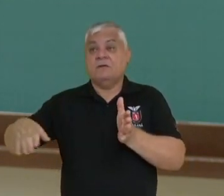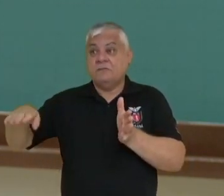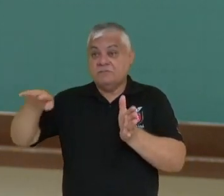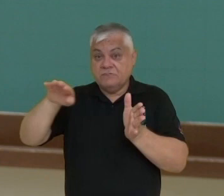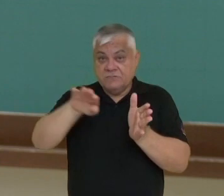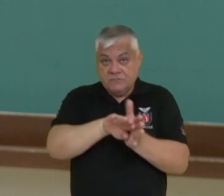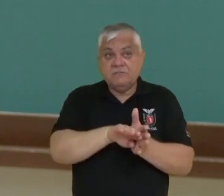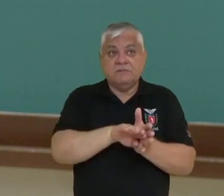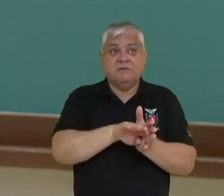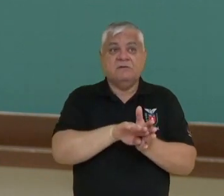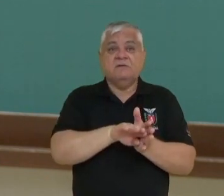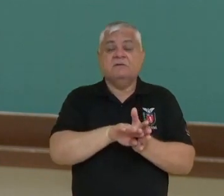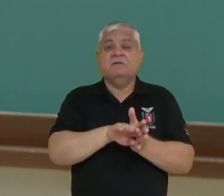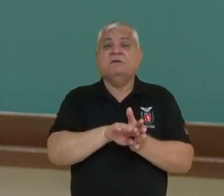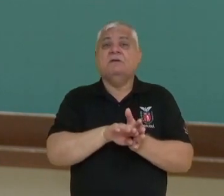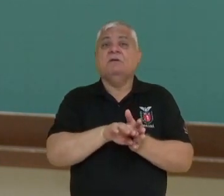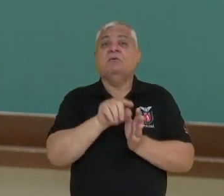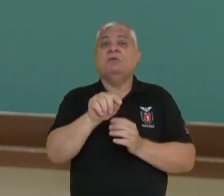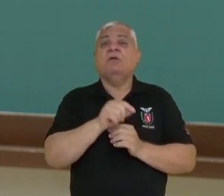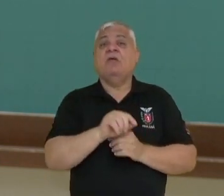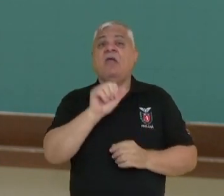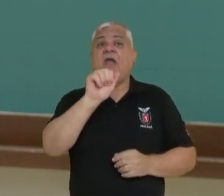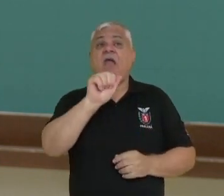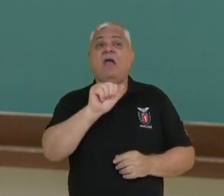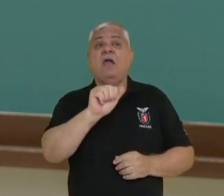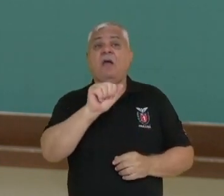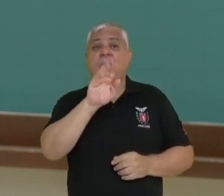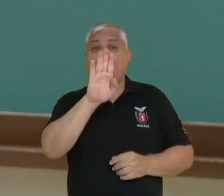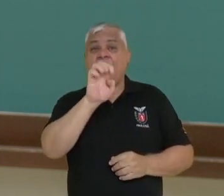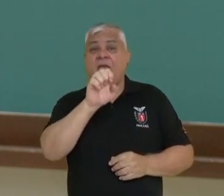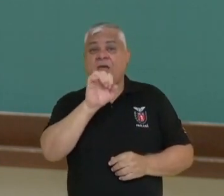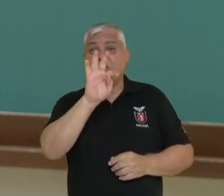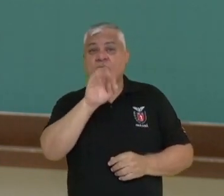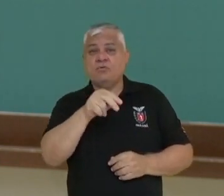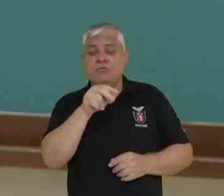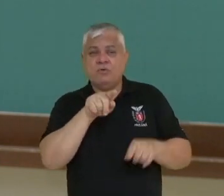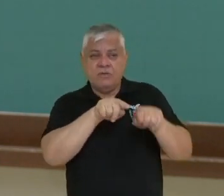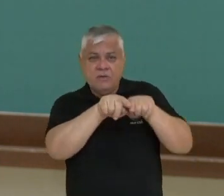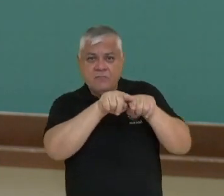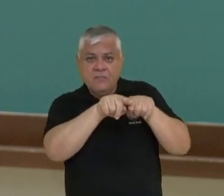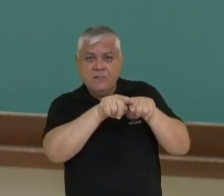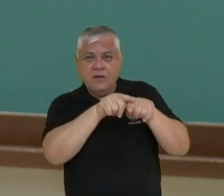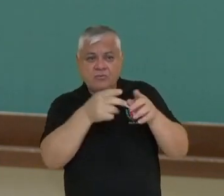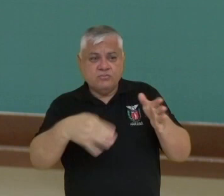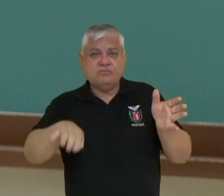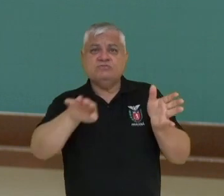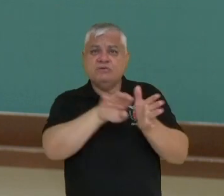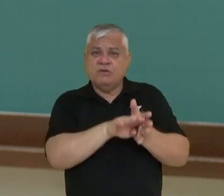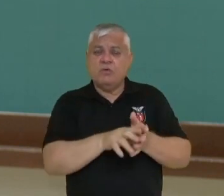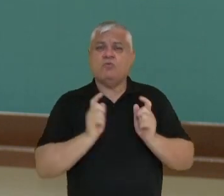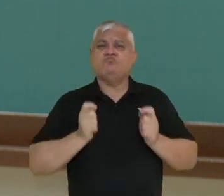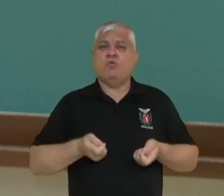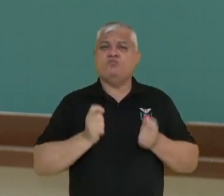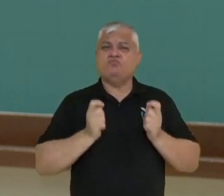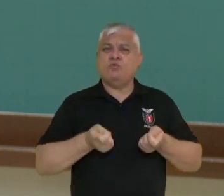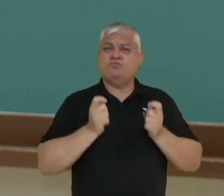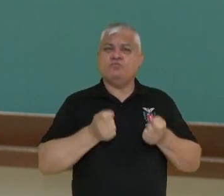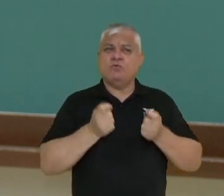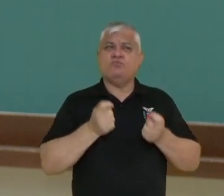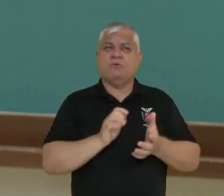ao sítio do Fundão, o Berto, irmão de Tavinho, já havia chegado de charrete,